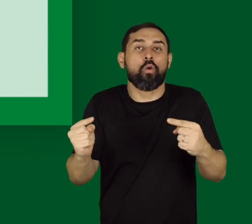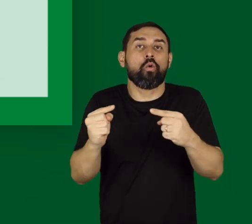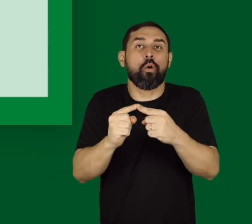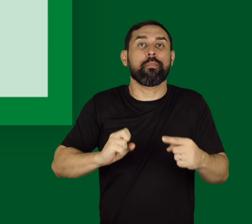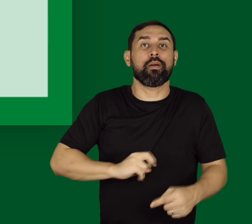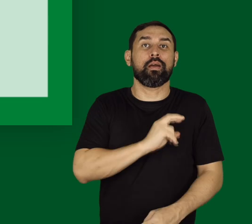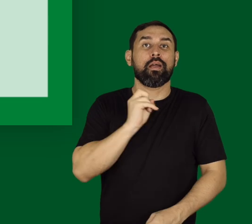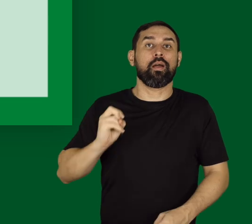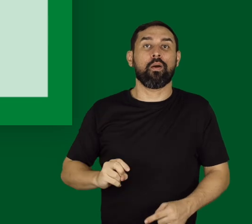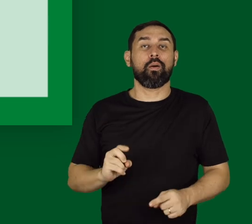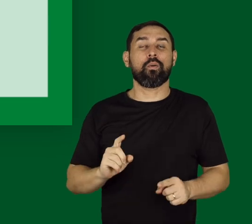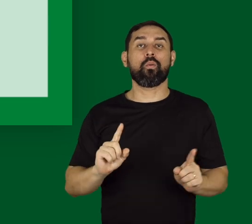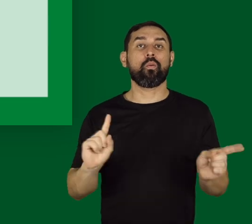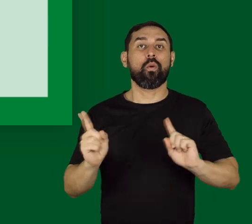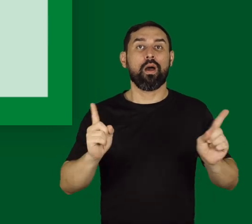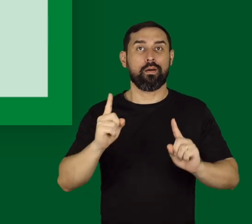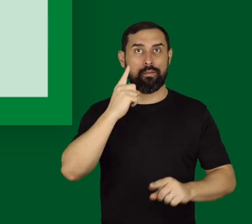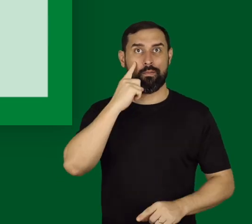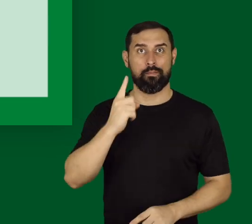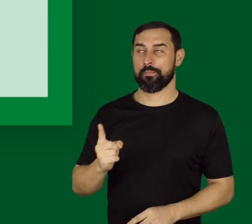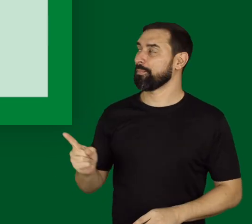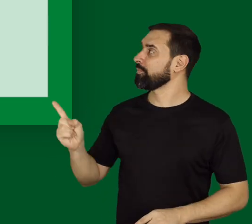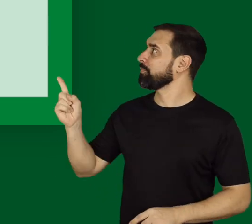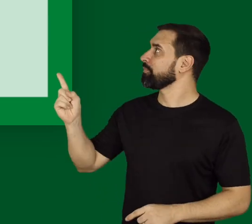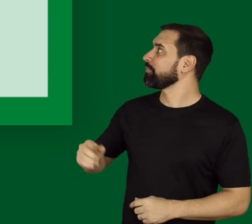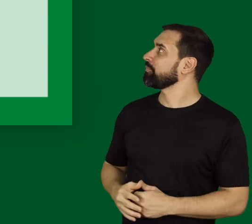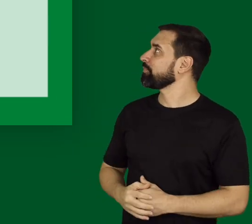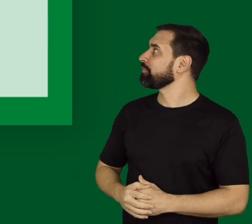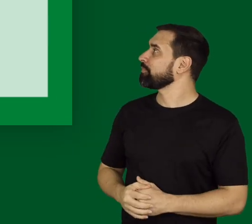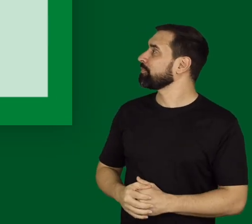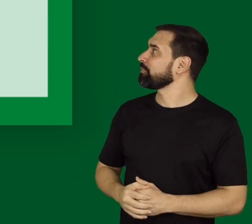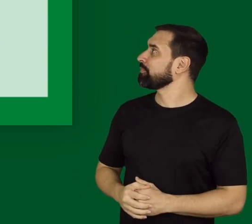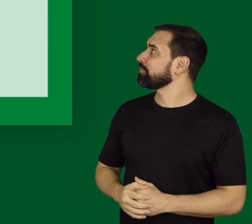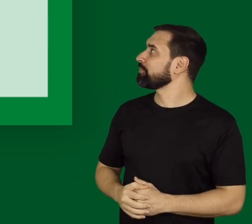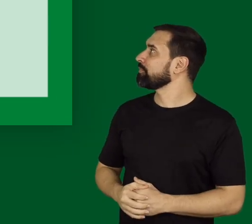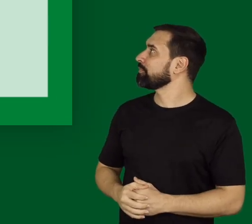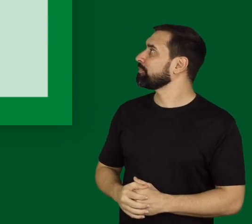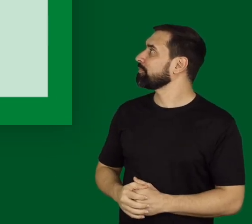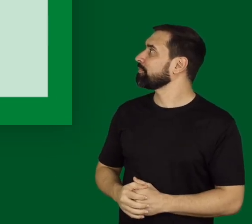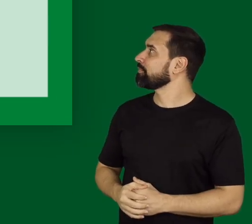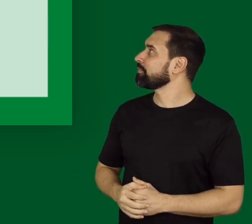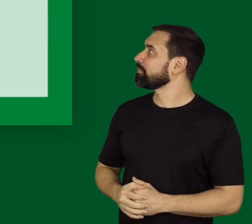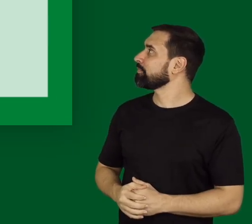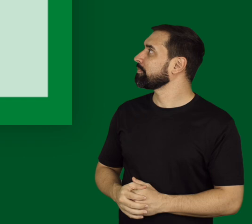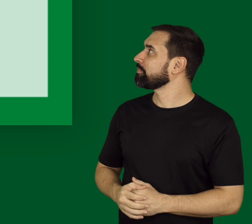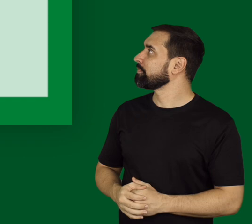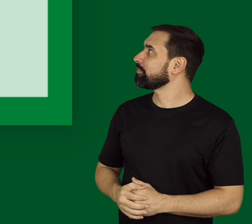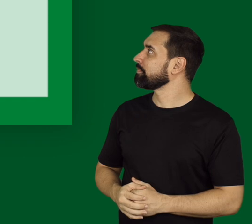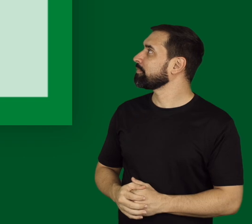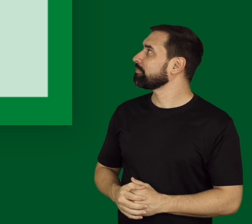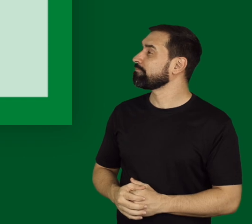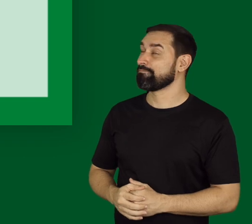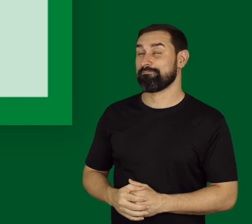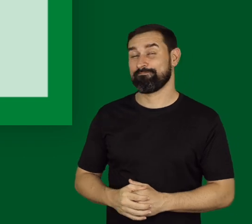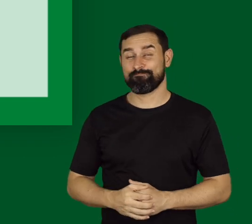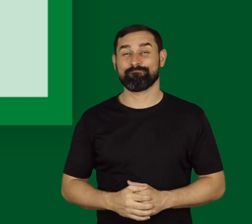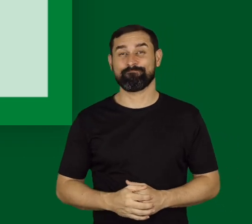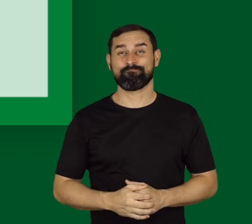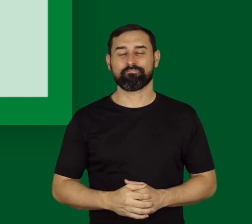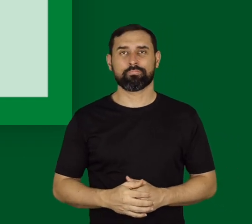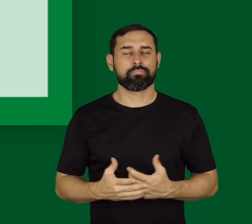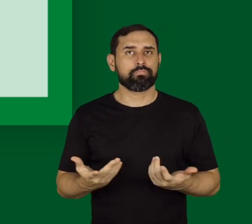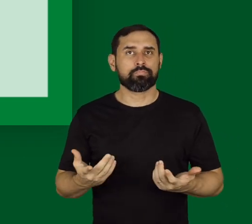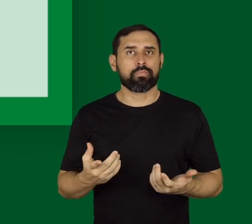trauma, que perdeu sangue, o choque que vai estar presente nessa situação, em grande maioria das vezes, vai ser